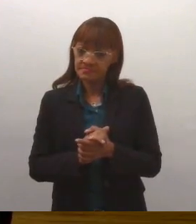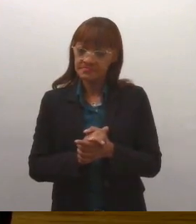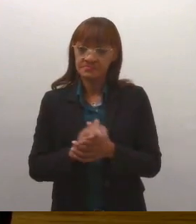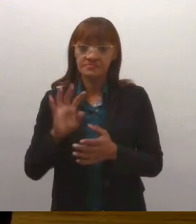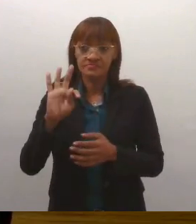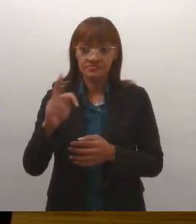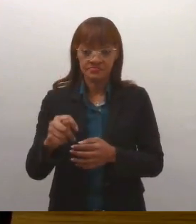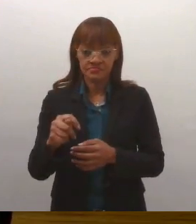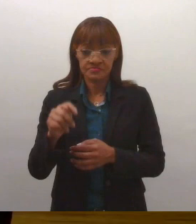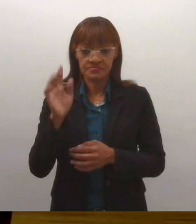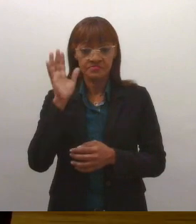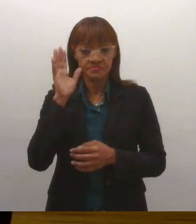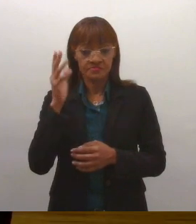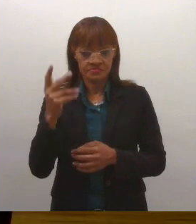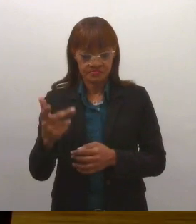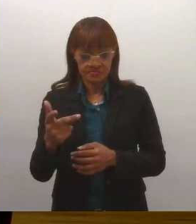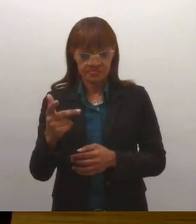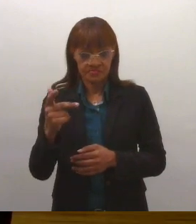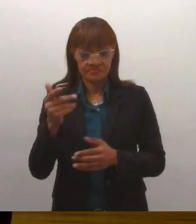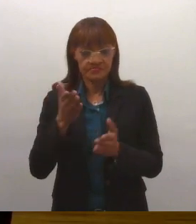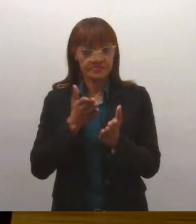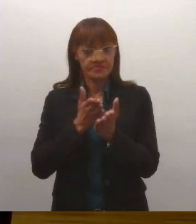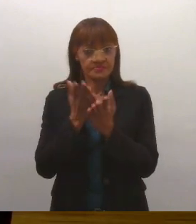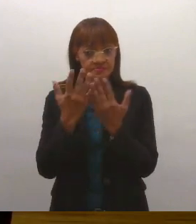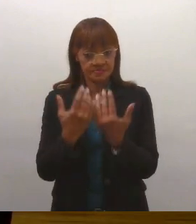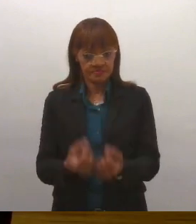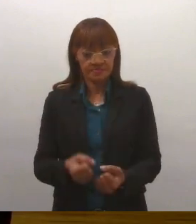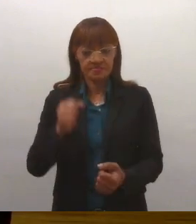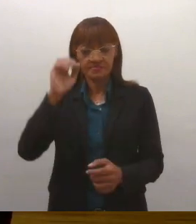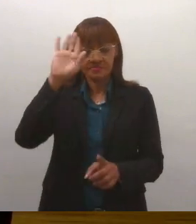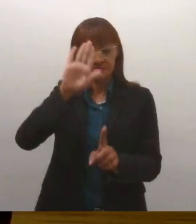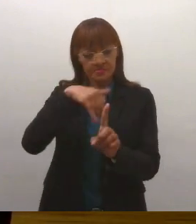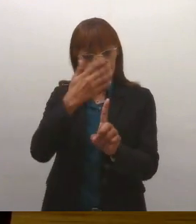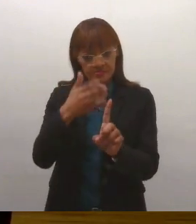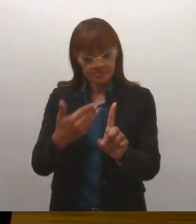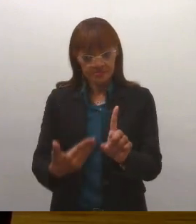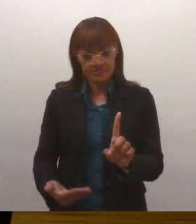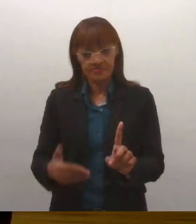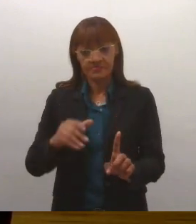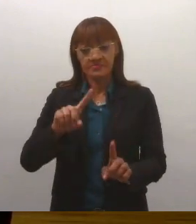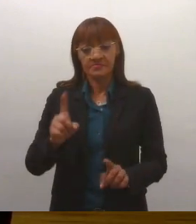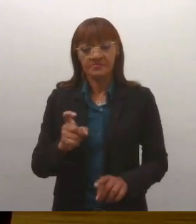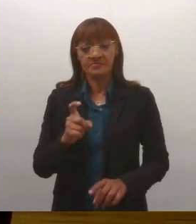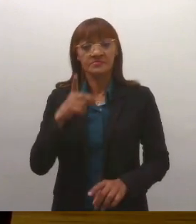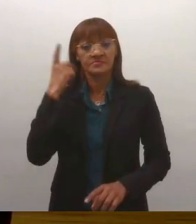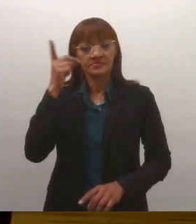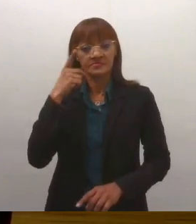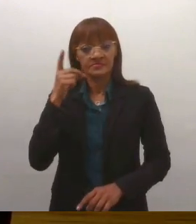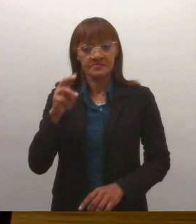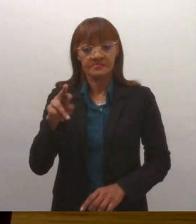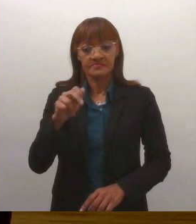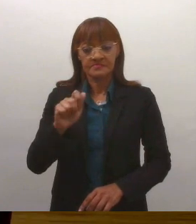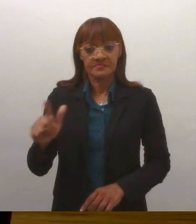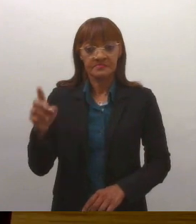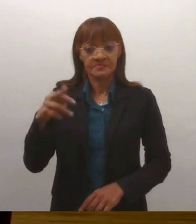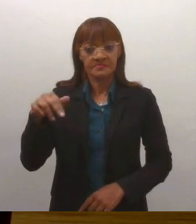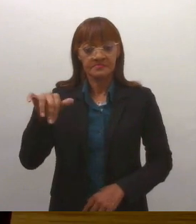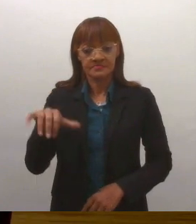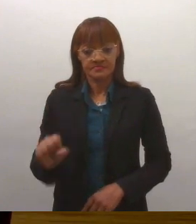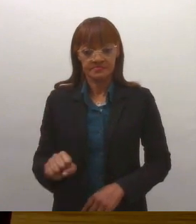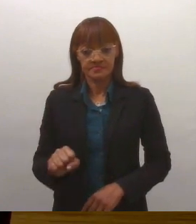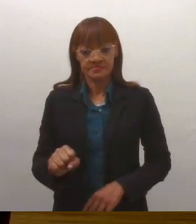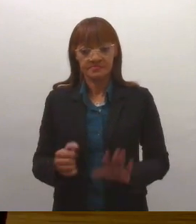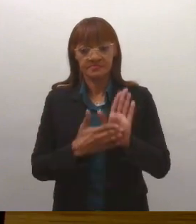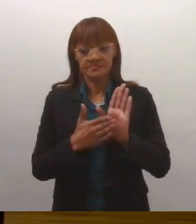dessa honraria ao ex-deputado estadual Manuel Marcos, conforme proposta do deputado Jorginho Araújo, Assembleia Legislativa do